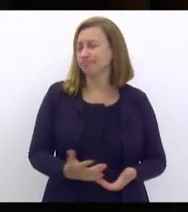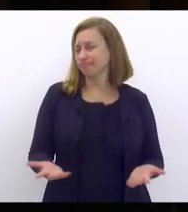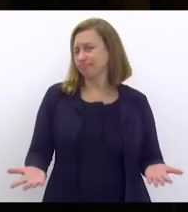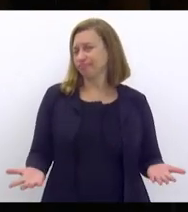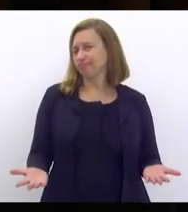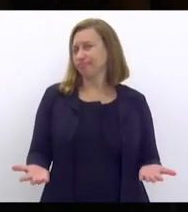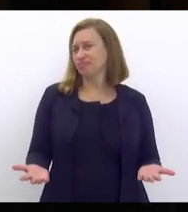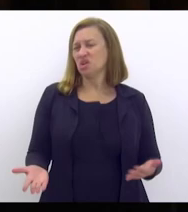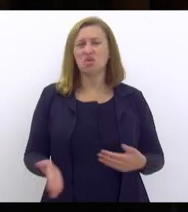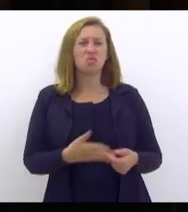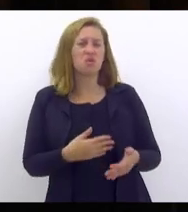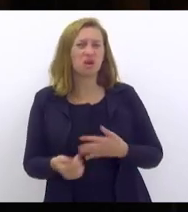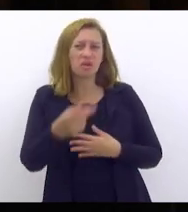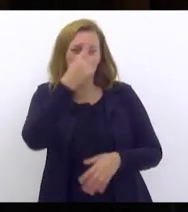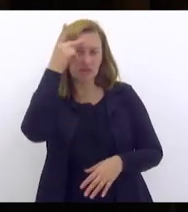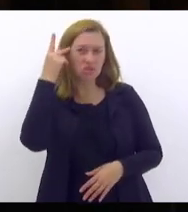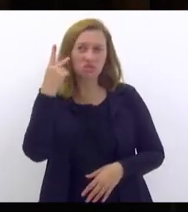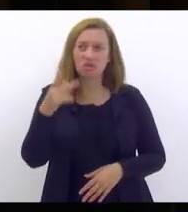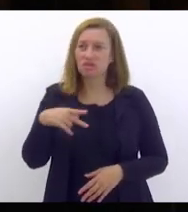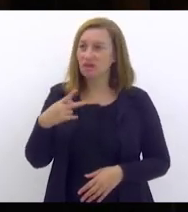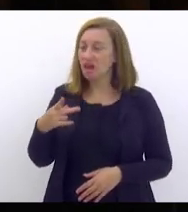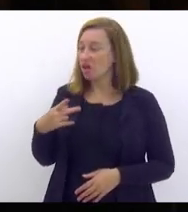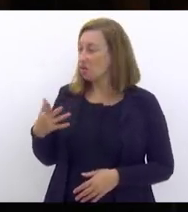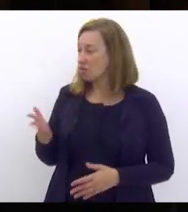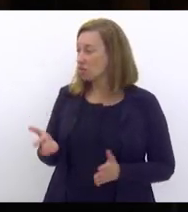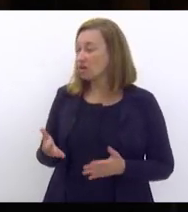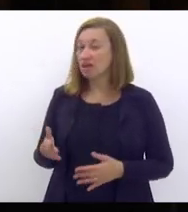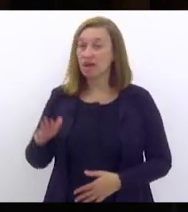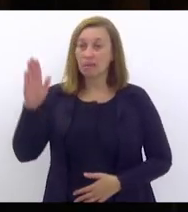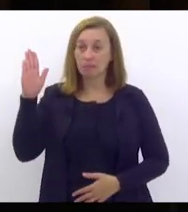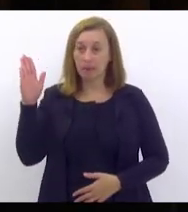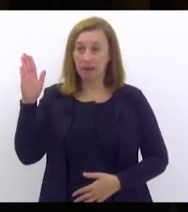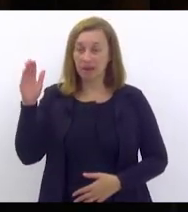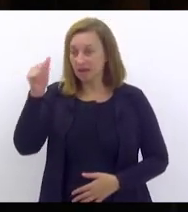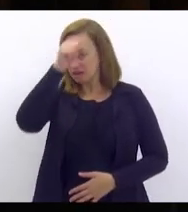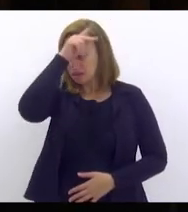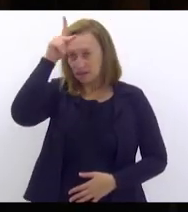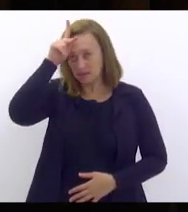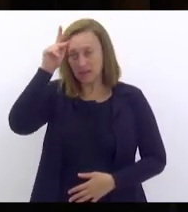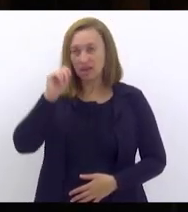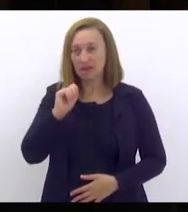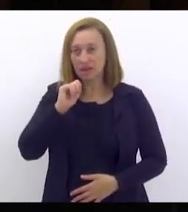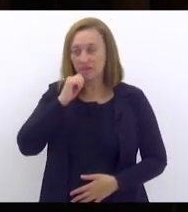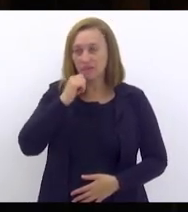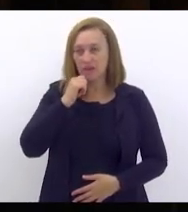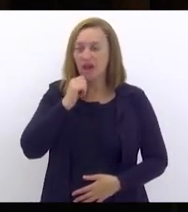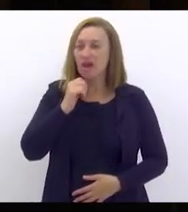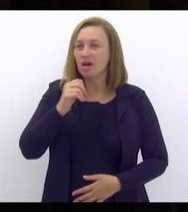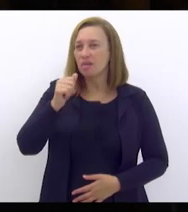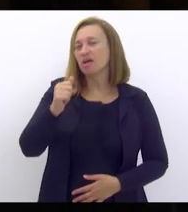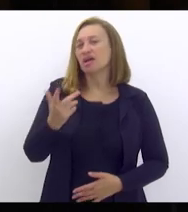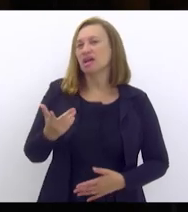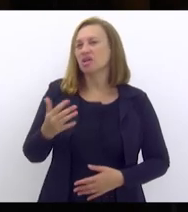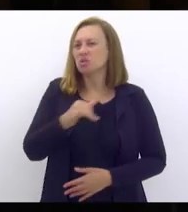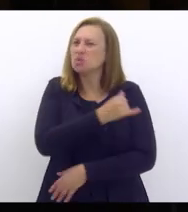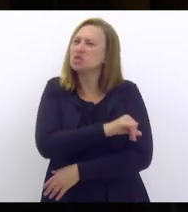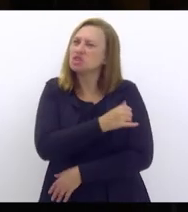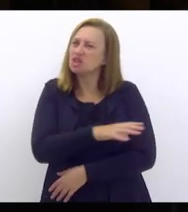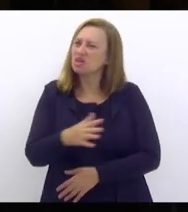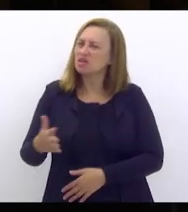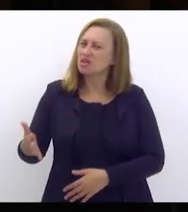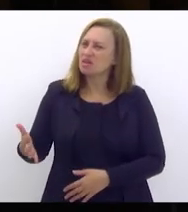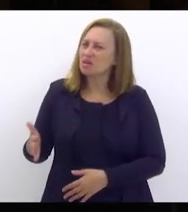Quer dizer, qualquer pessoa que se levantar hoje para dizer que é pré-candidato a prefeito do Rio de Janeiro terá sua